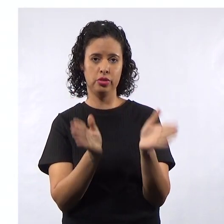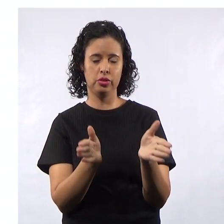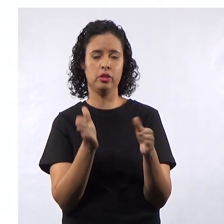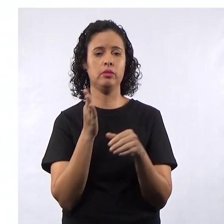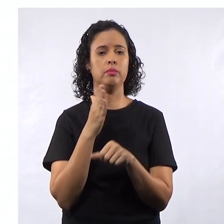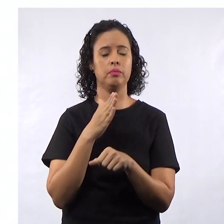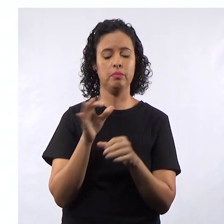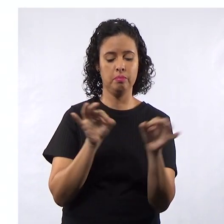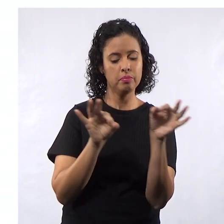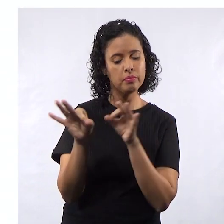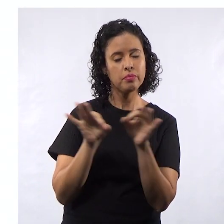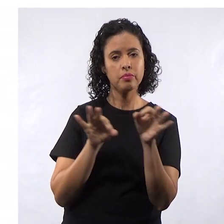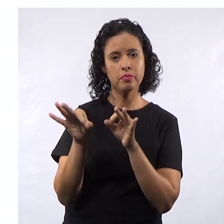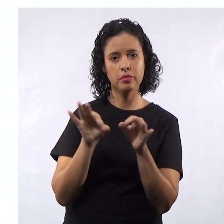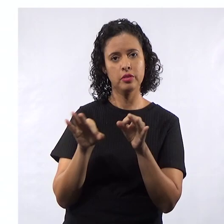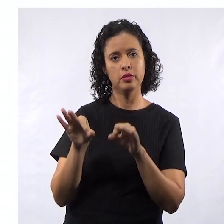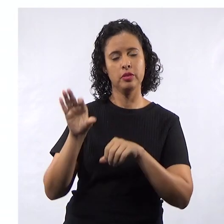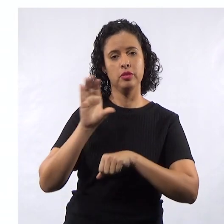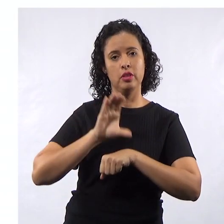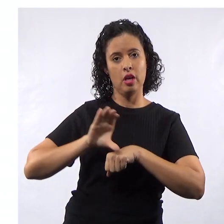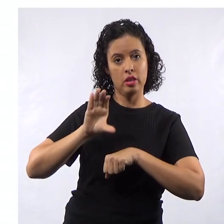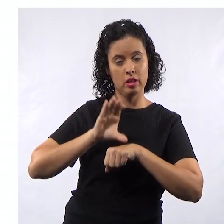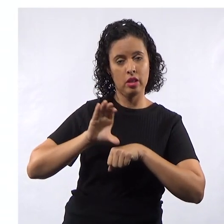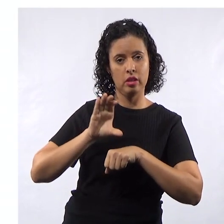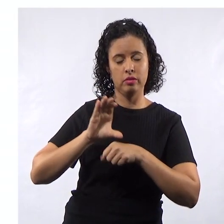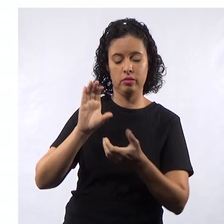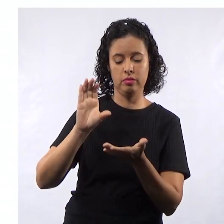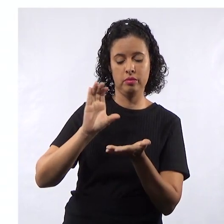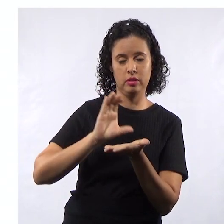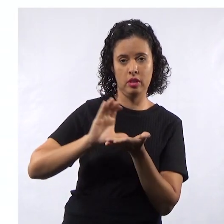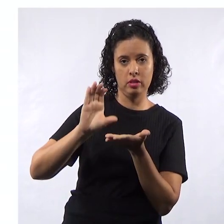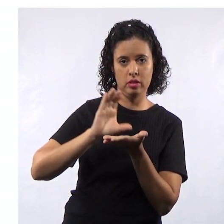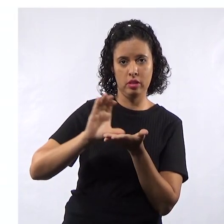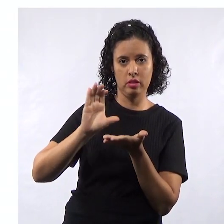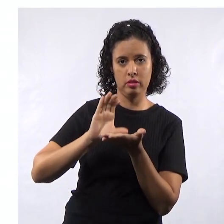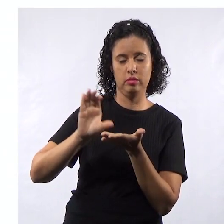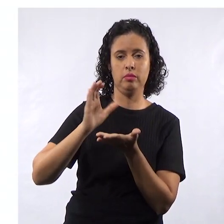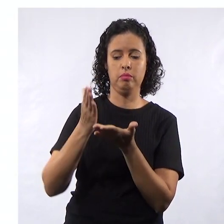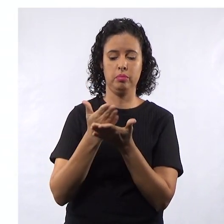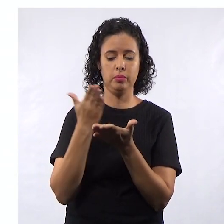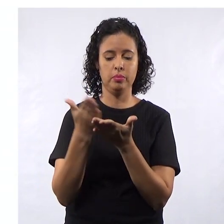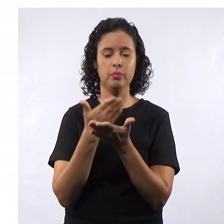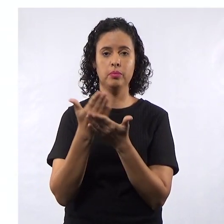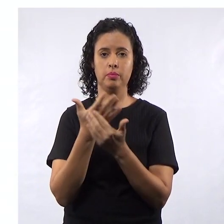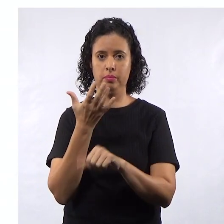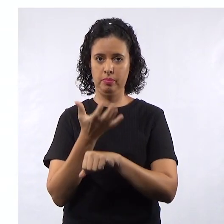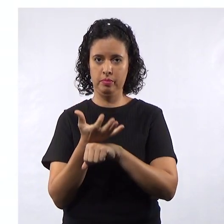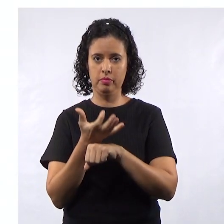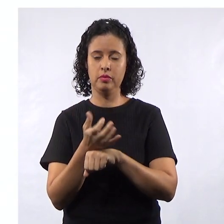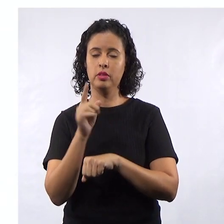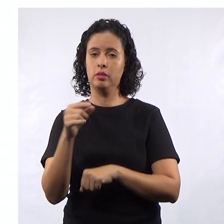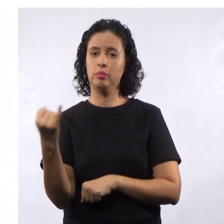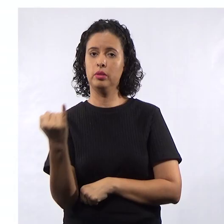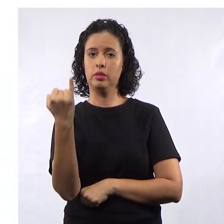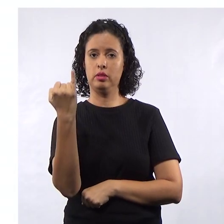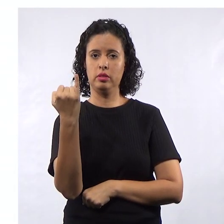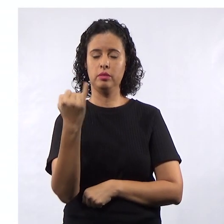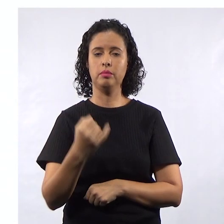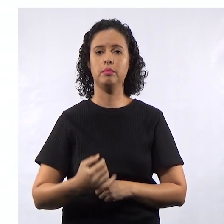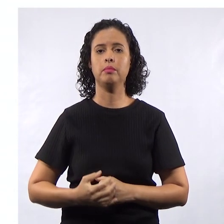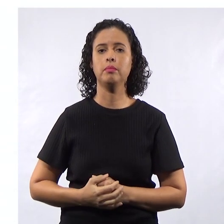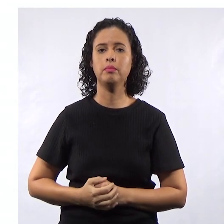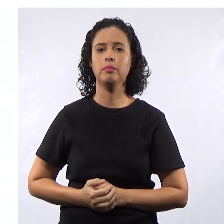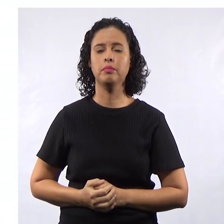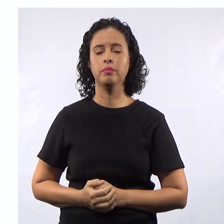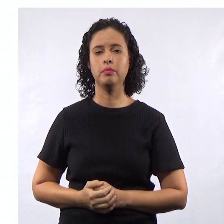muito carinho aqui no nosso caderno da disciplina, é importante que vocês façam a complementação com esse livro aqui, tá